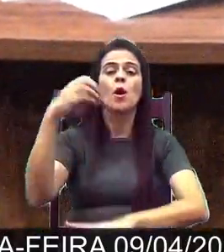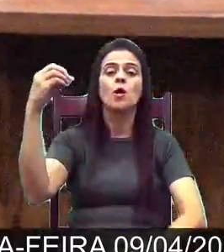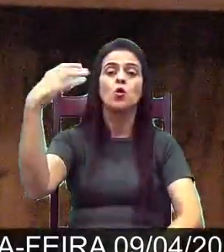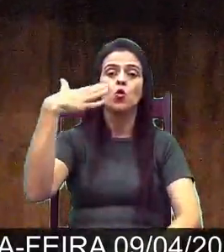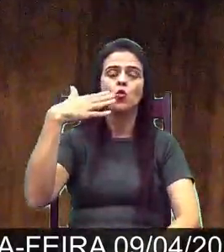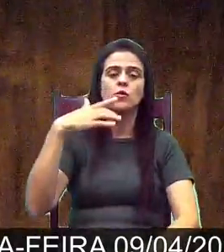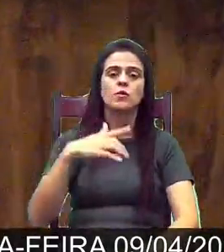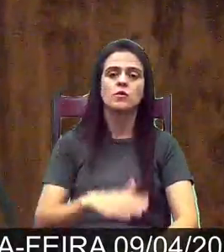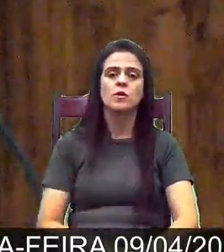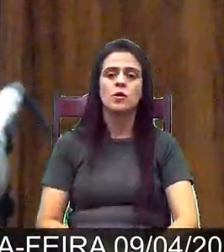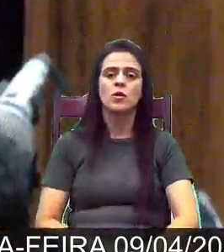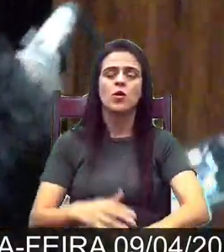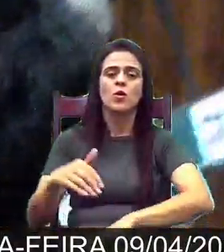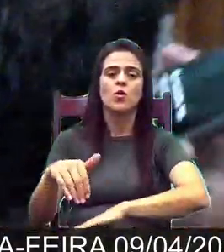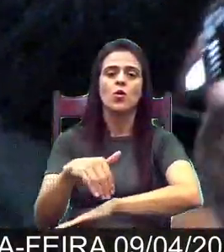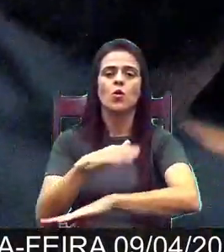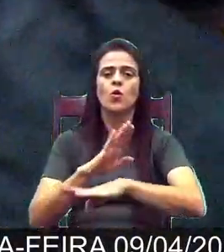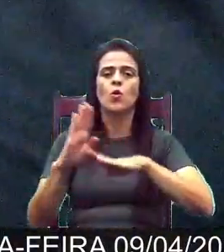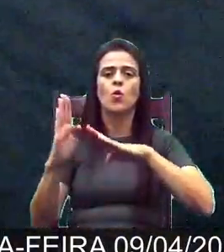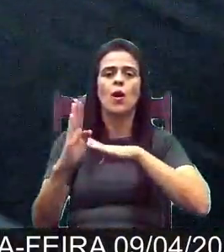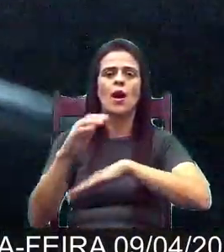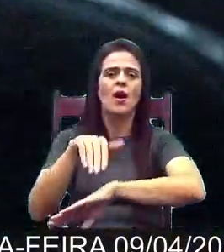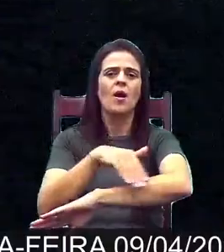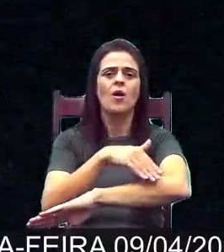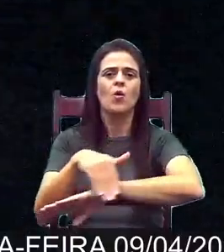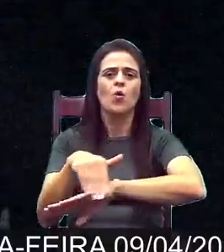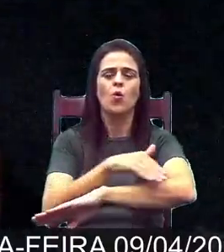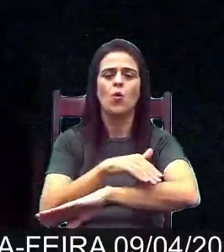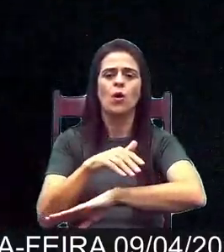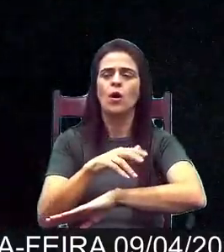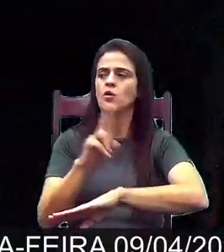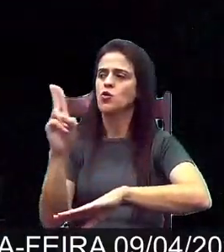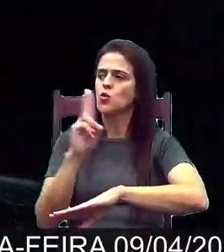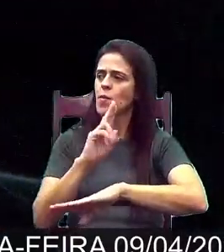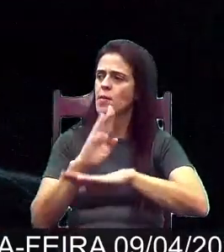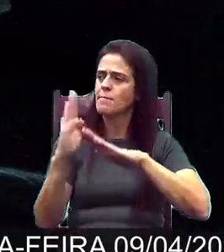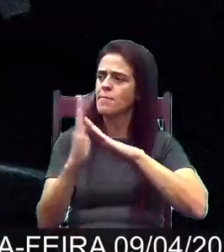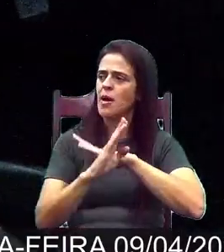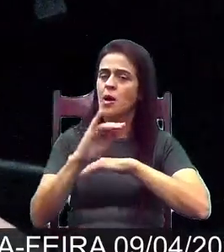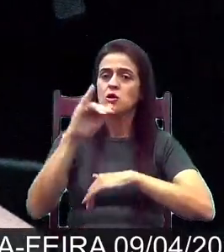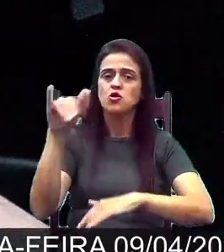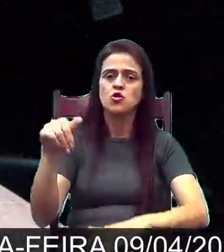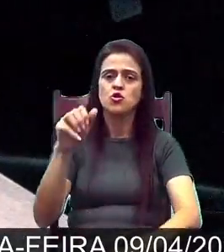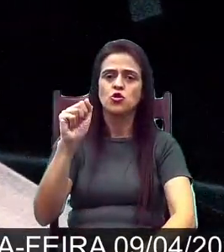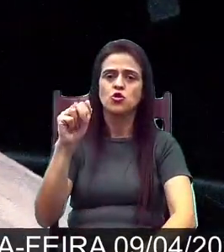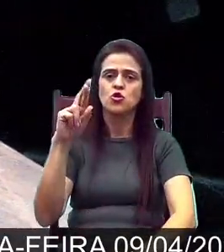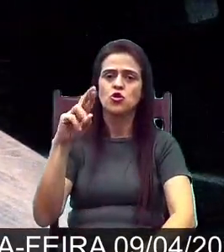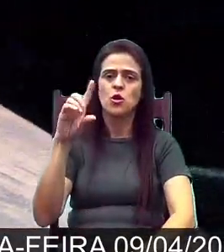ao bairro Jardim Europa. Isso aqui, ó.